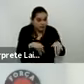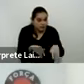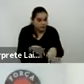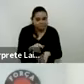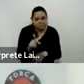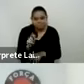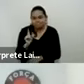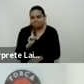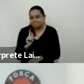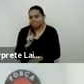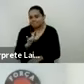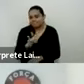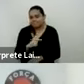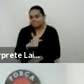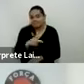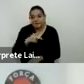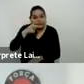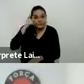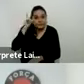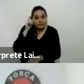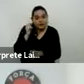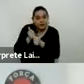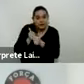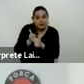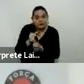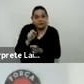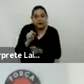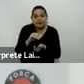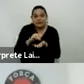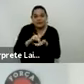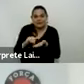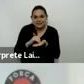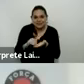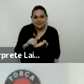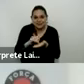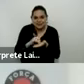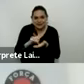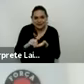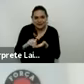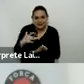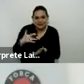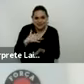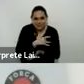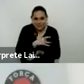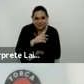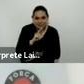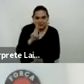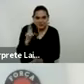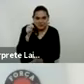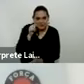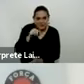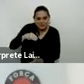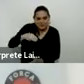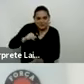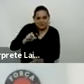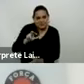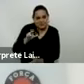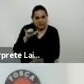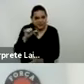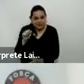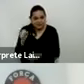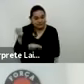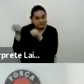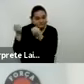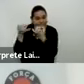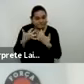aqui uma notícia da secretária Márcia Sulac, secretária municipal de saúde, aventando a